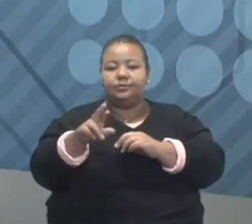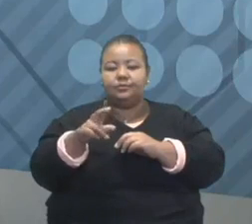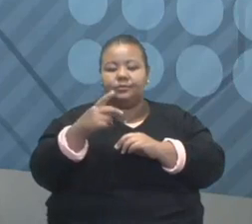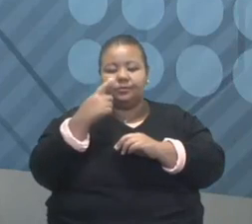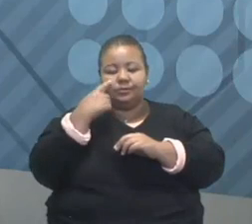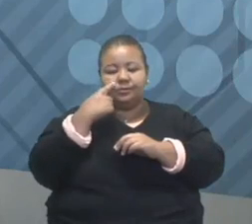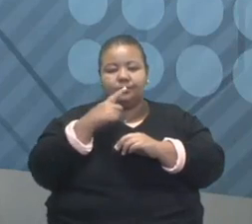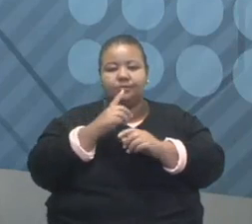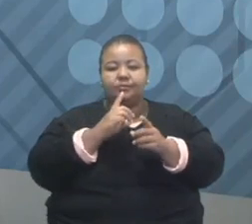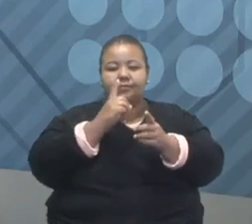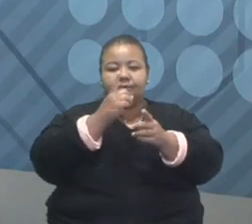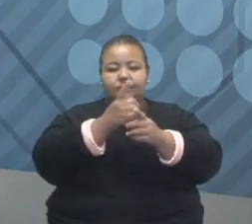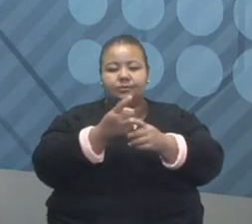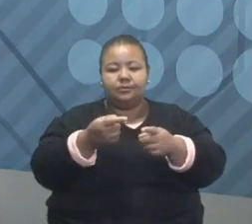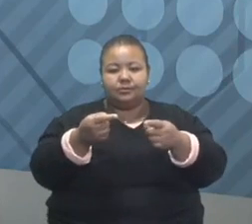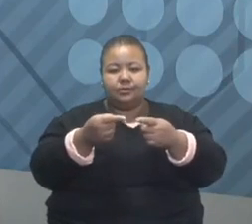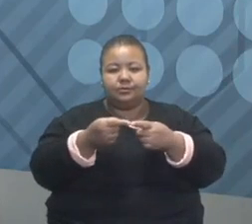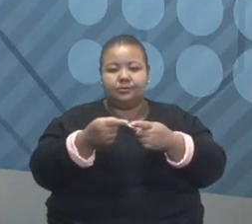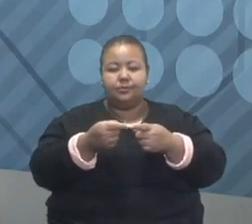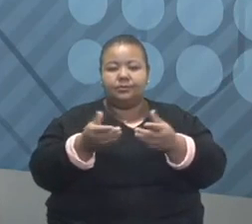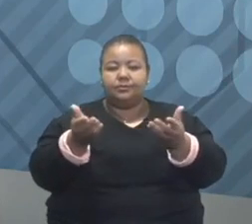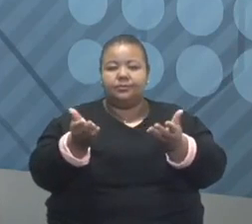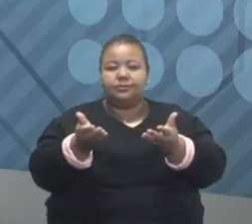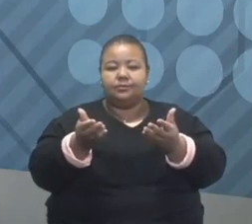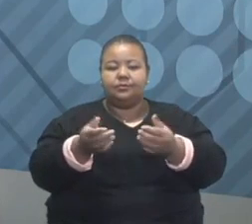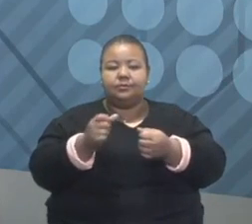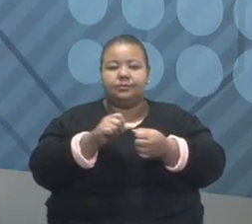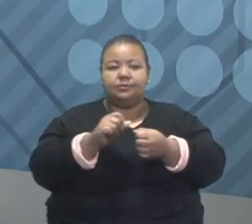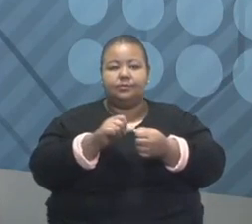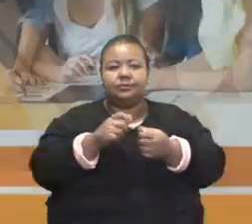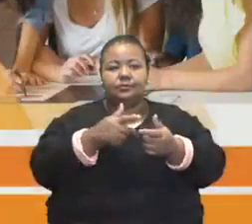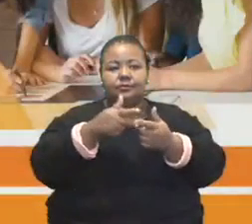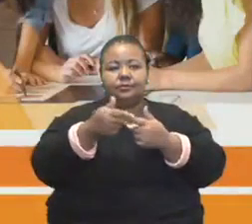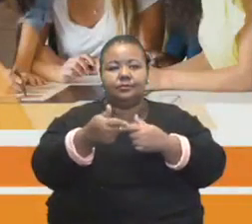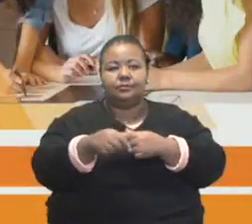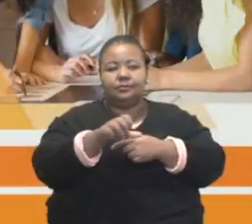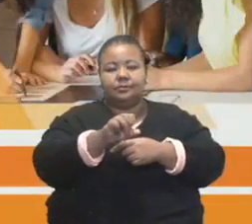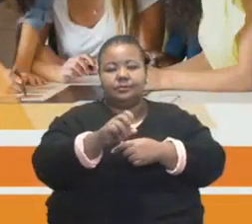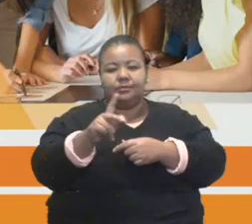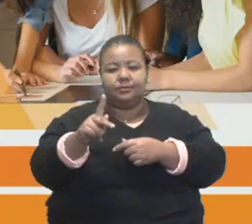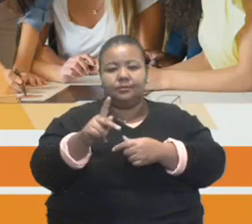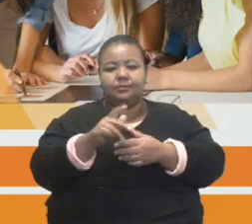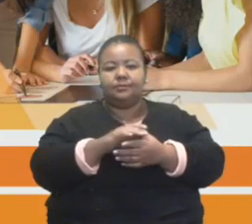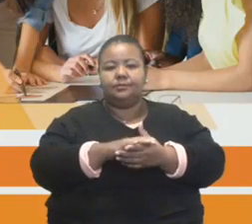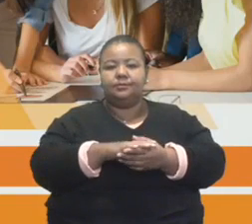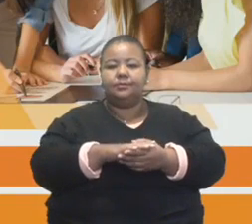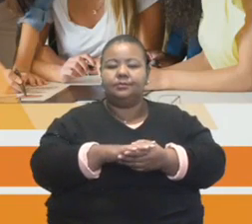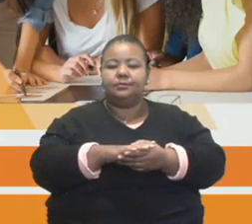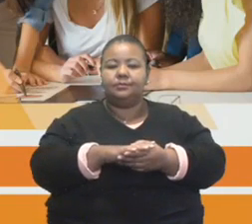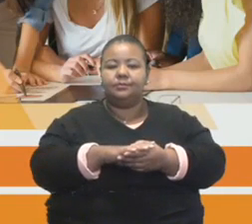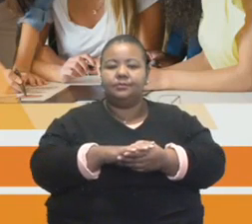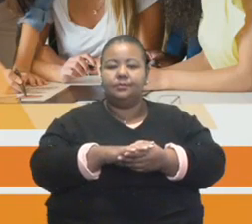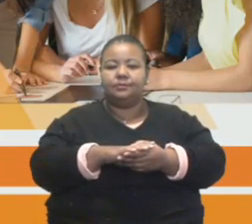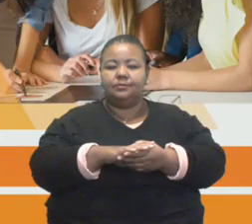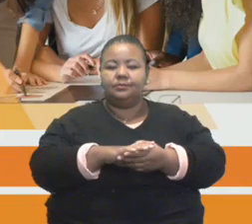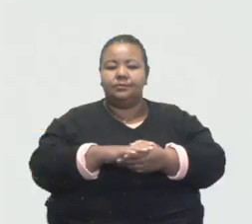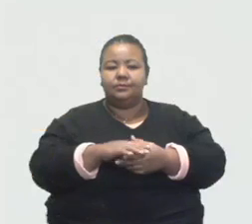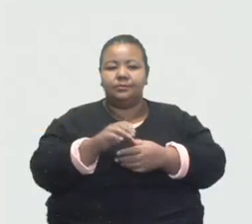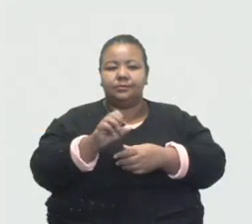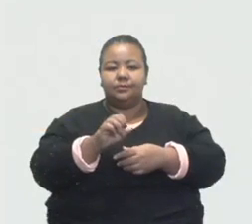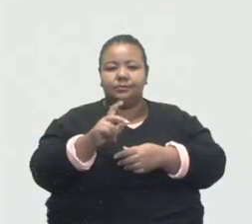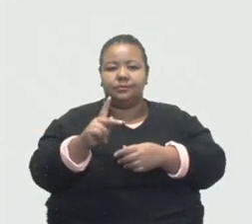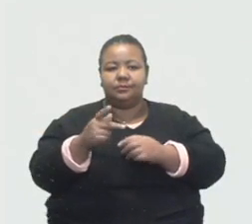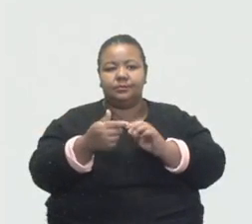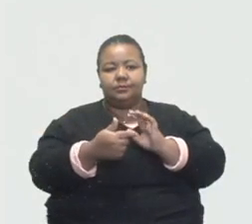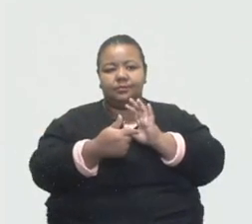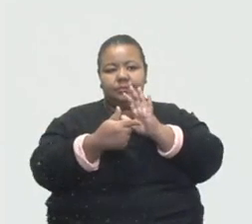autovetores associados. Vamos agora resolver uma situação-problema. A situação do problema que eu